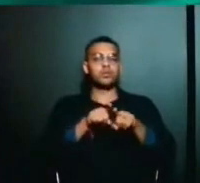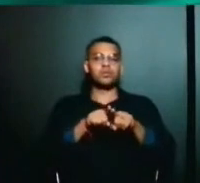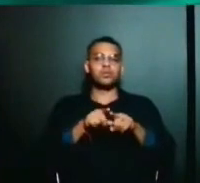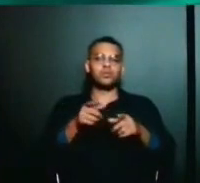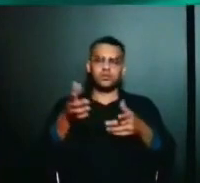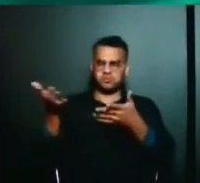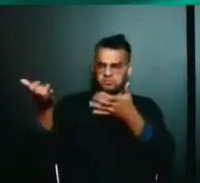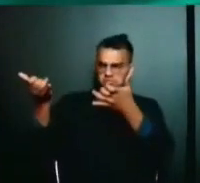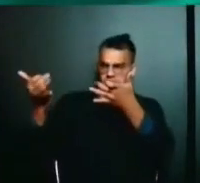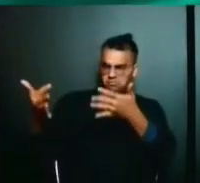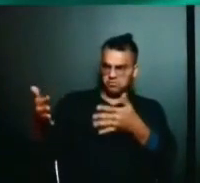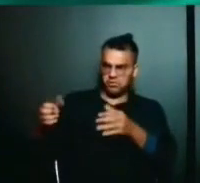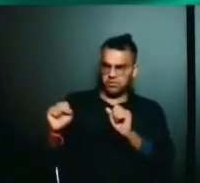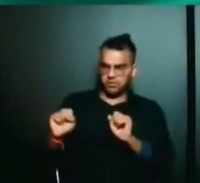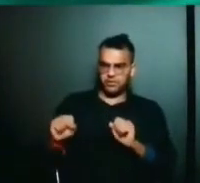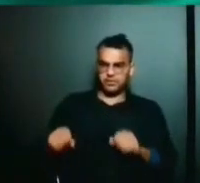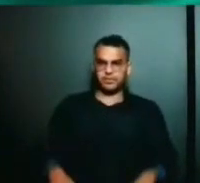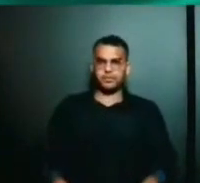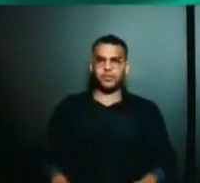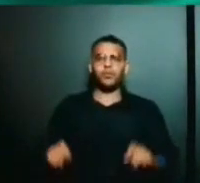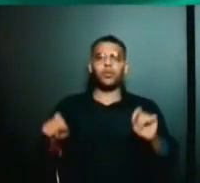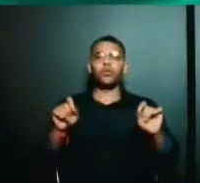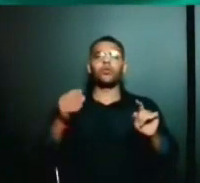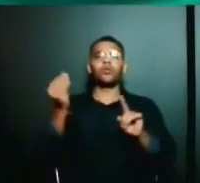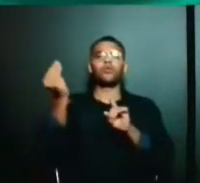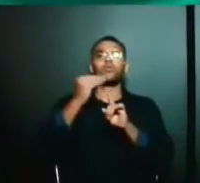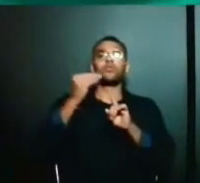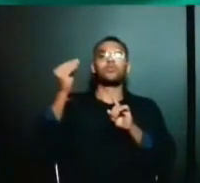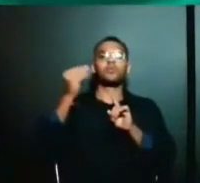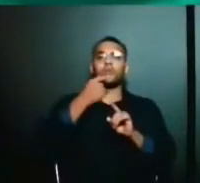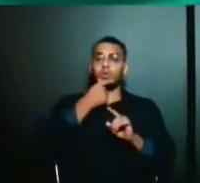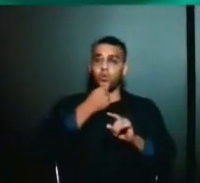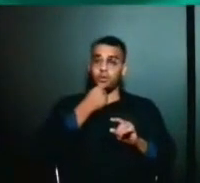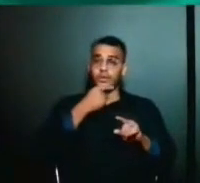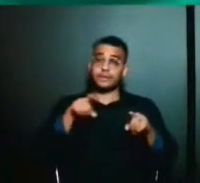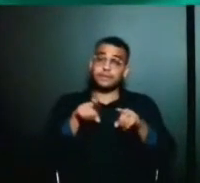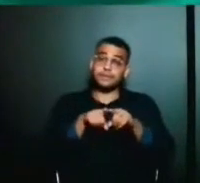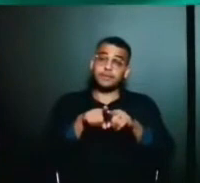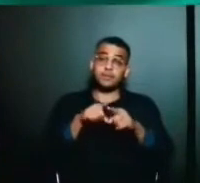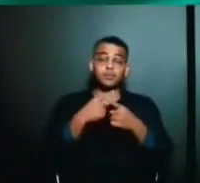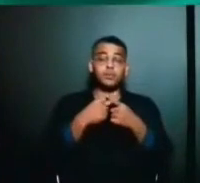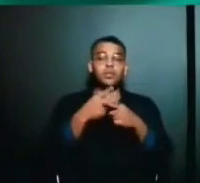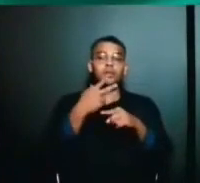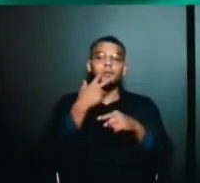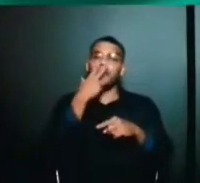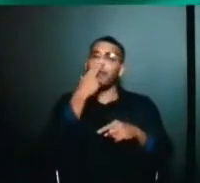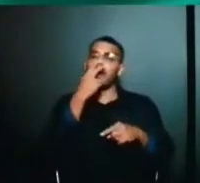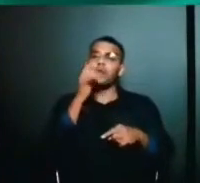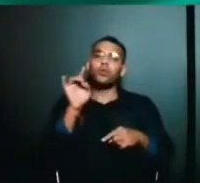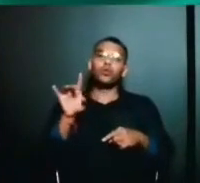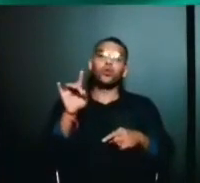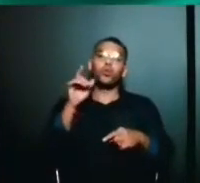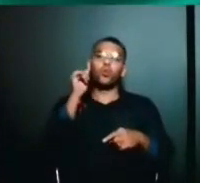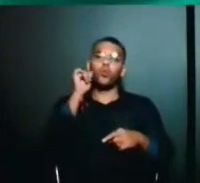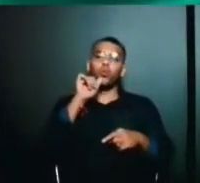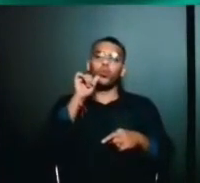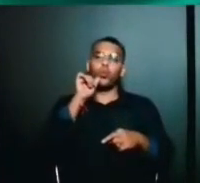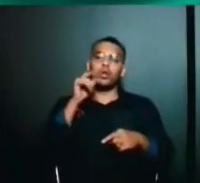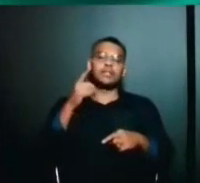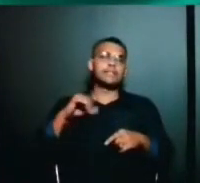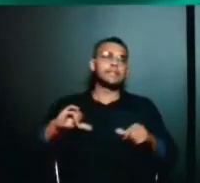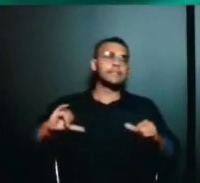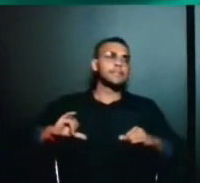você falasse aqui para nós, sobre a vulnerabilidade masculina também, porque parece que só a mulher sofre